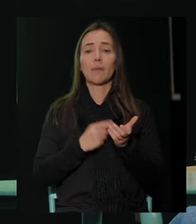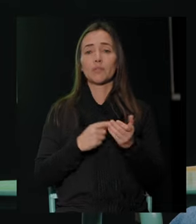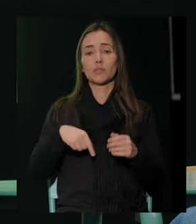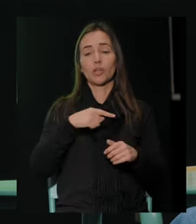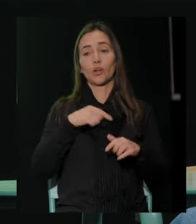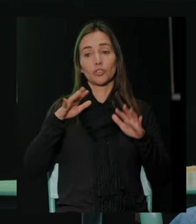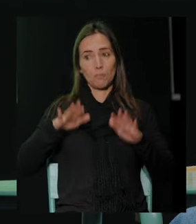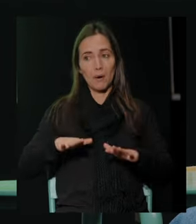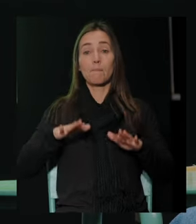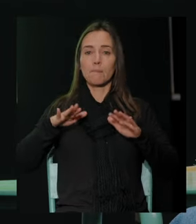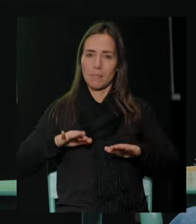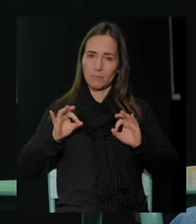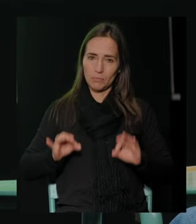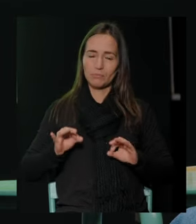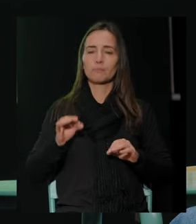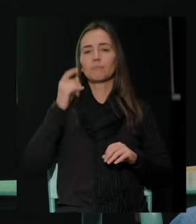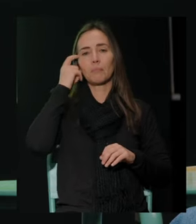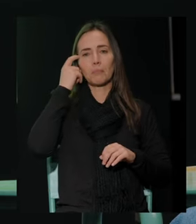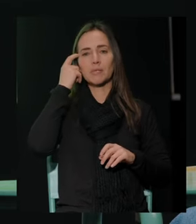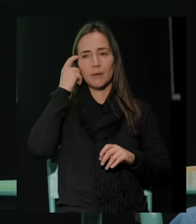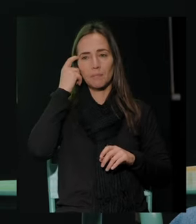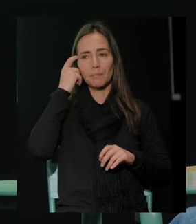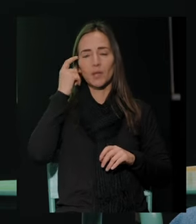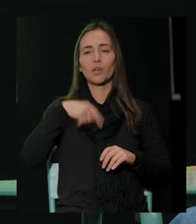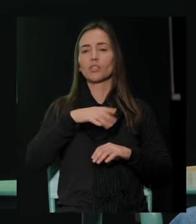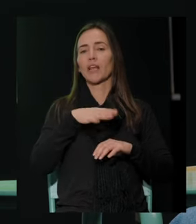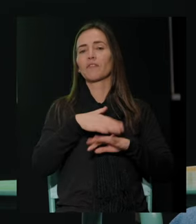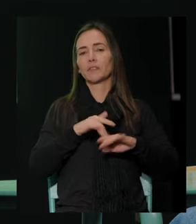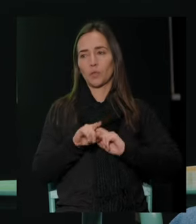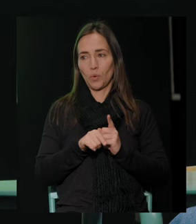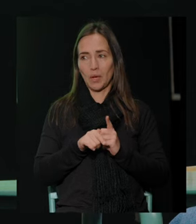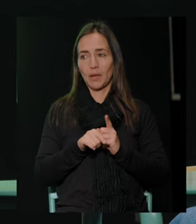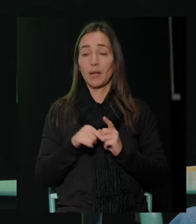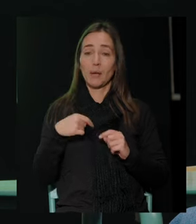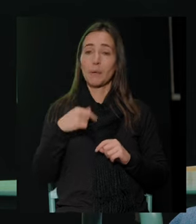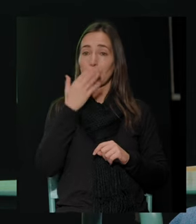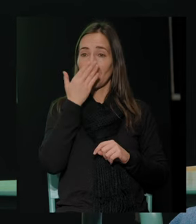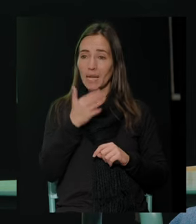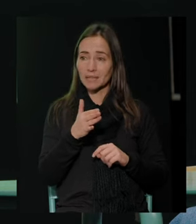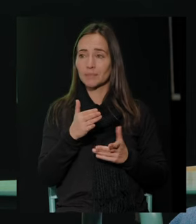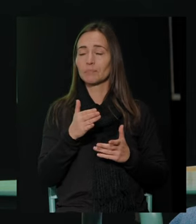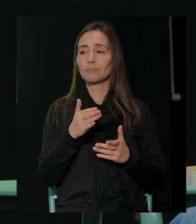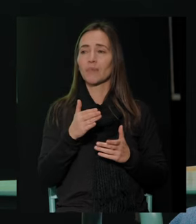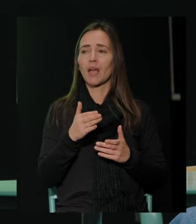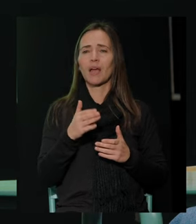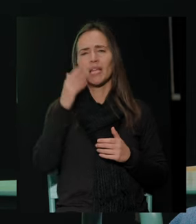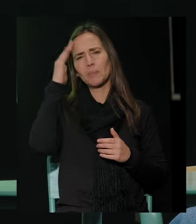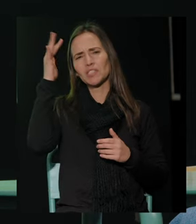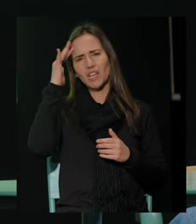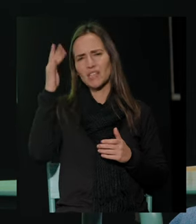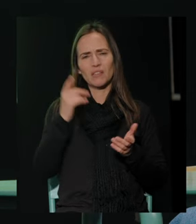paremos, mas paremos mesmo para pensar o que é que queremos fazer. E o que me parece é que há uma falta de